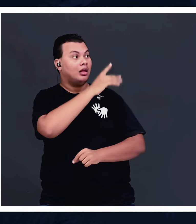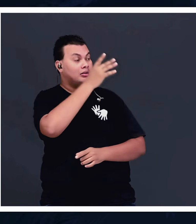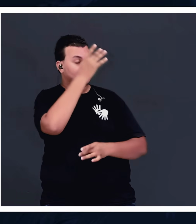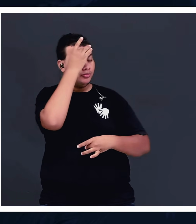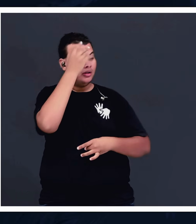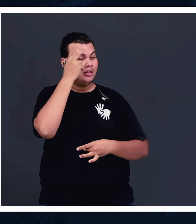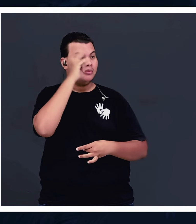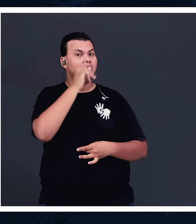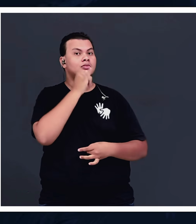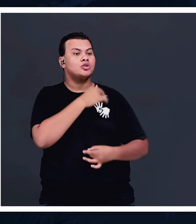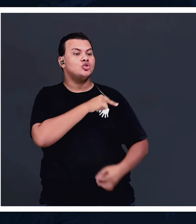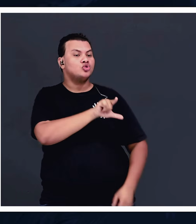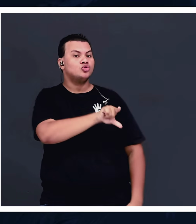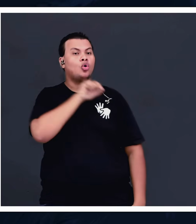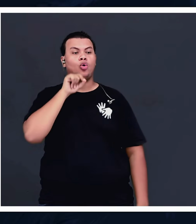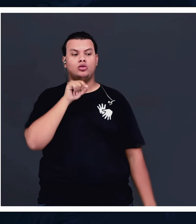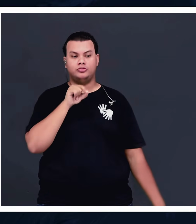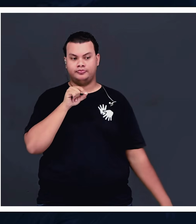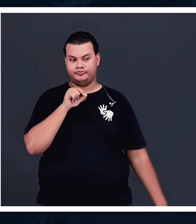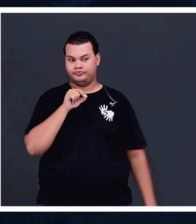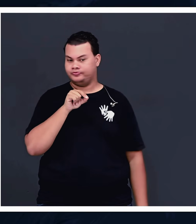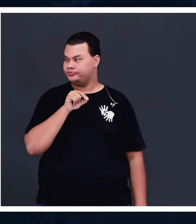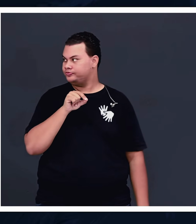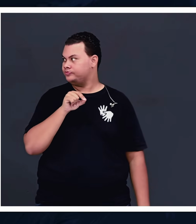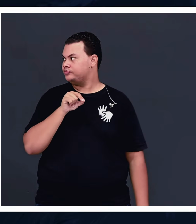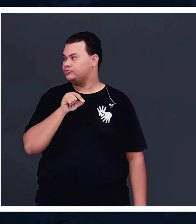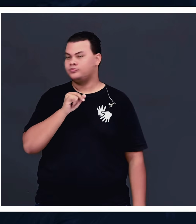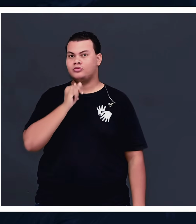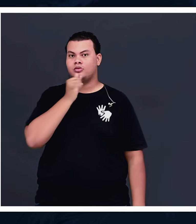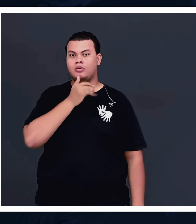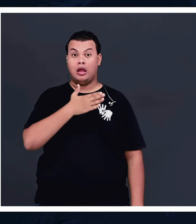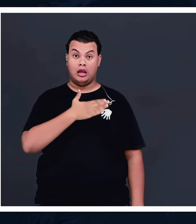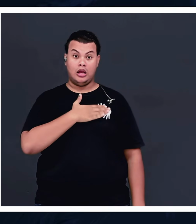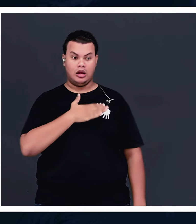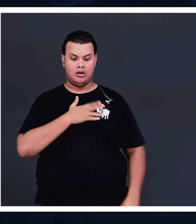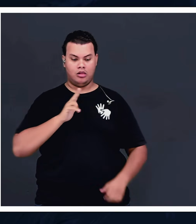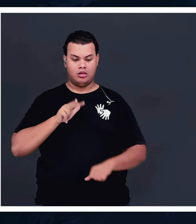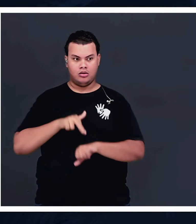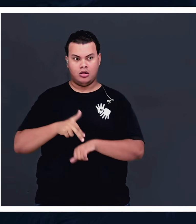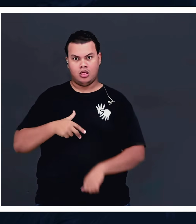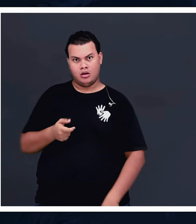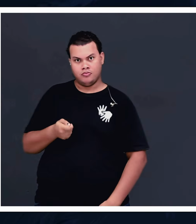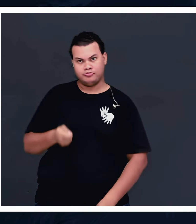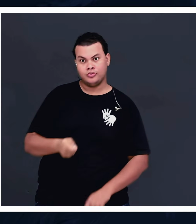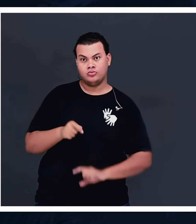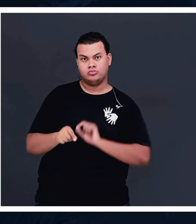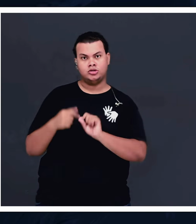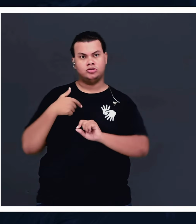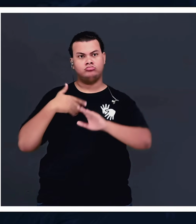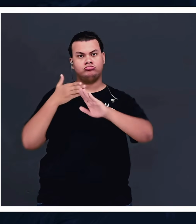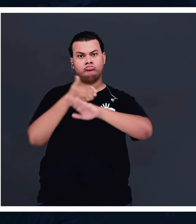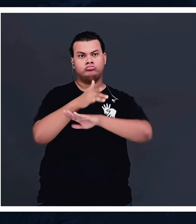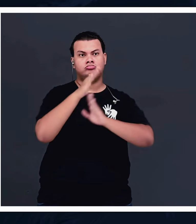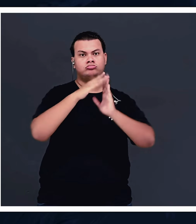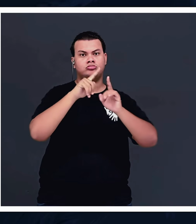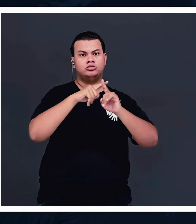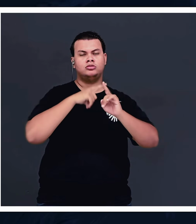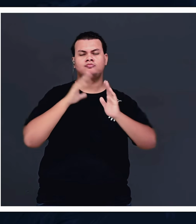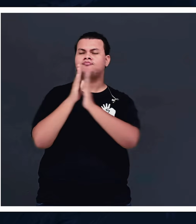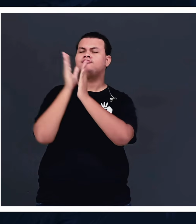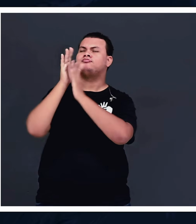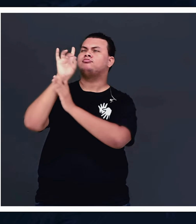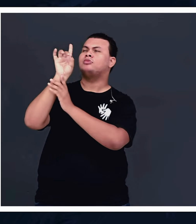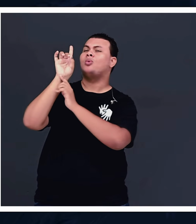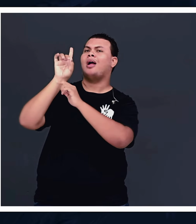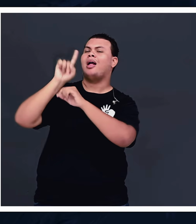Uma escolha. Olha, a minha atitude, né? Eu estou indo adorar a Deus, então para mim